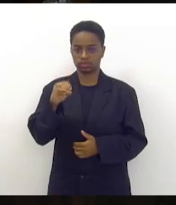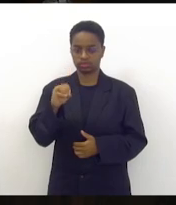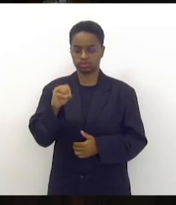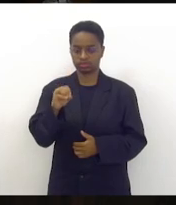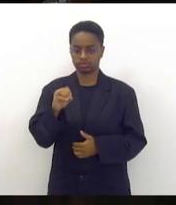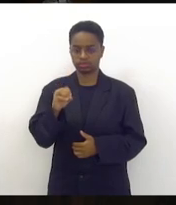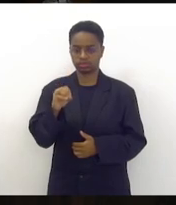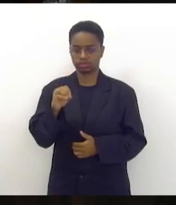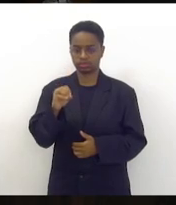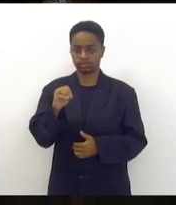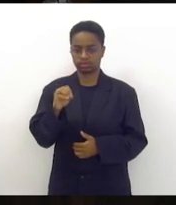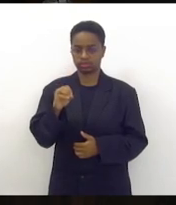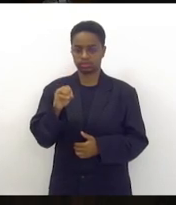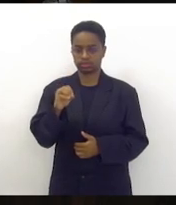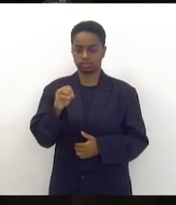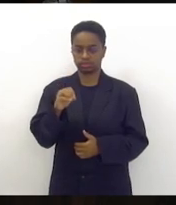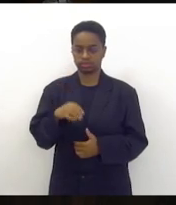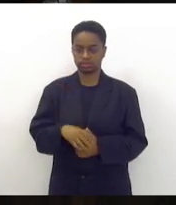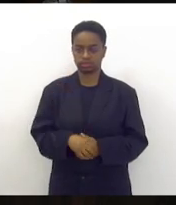Cláudio Caiado.